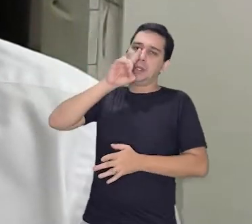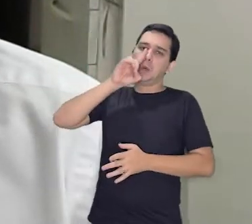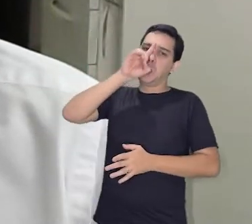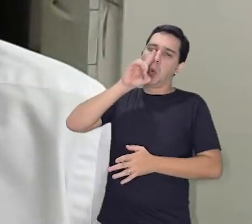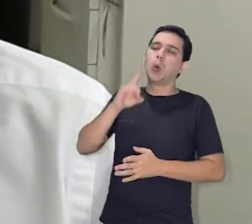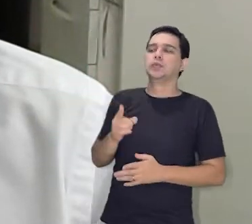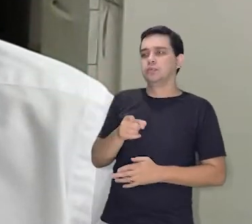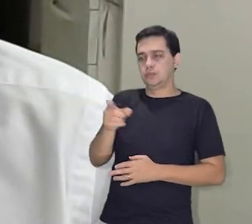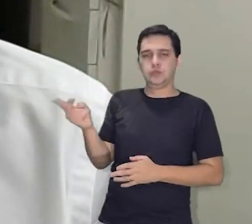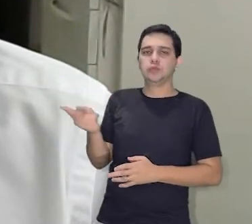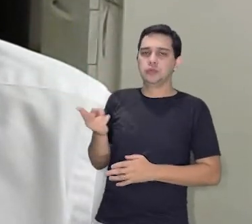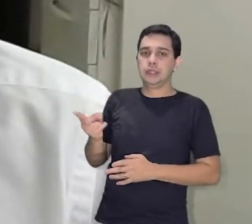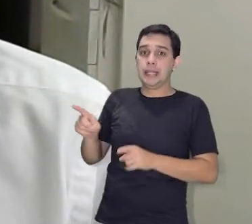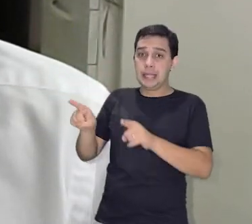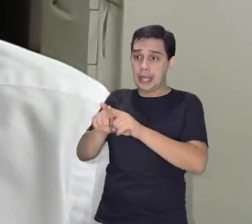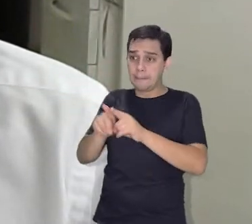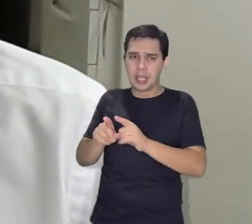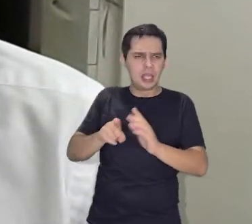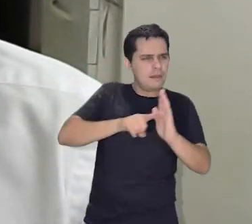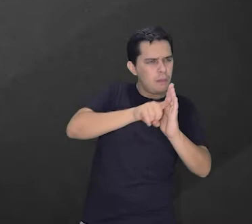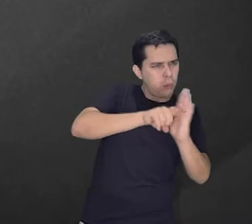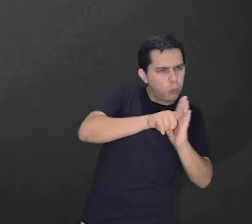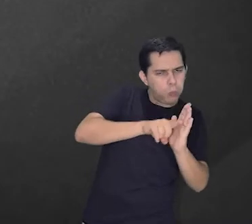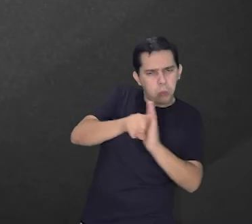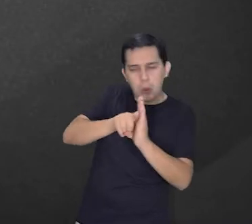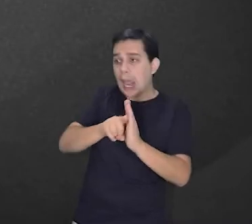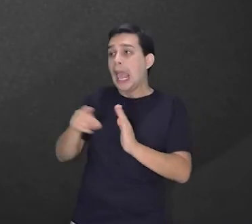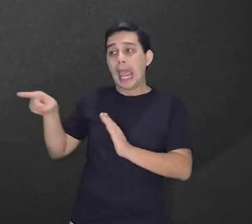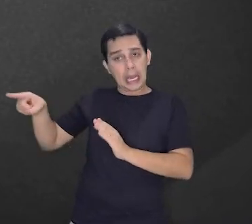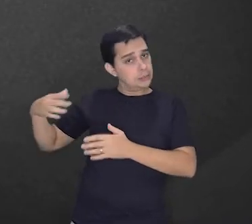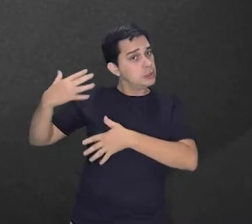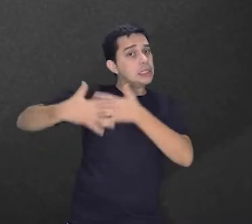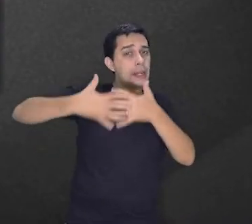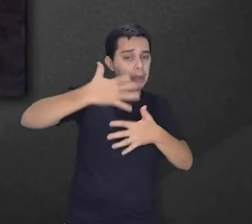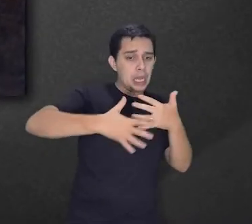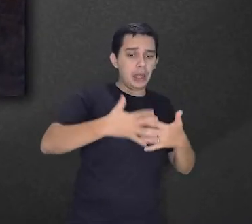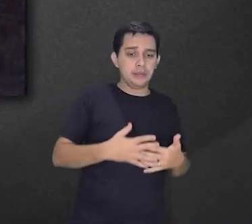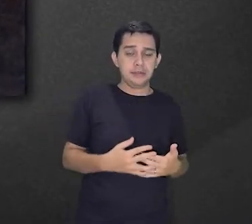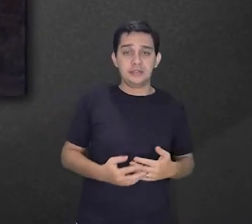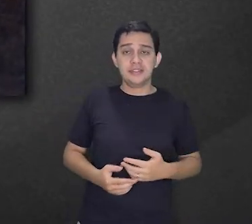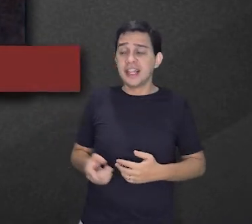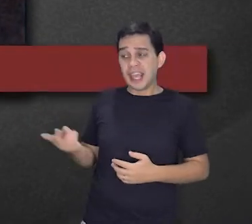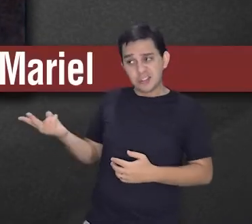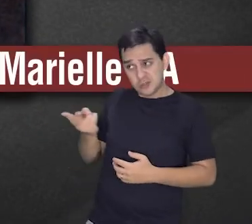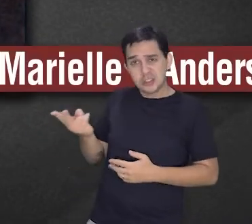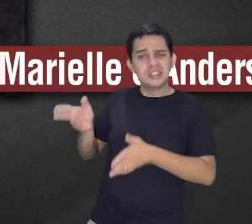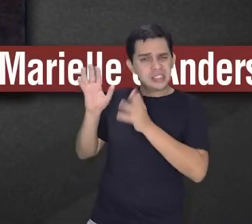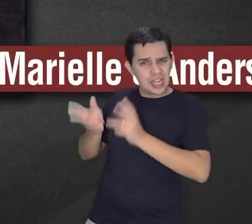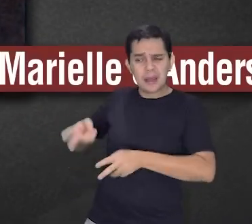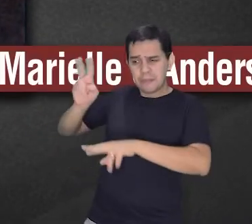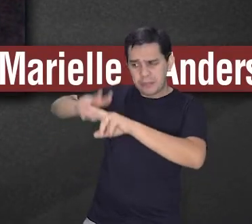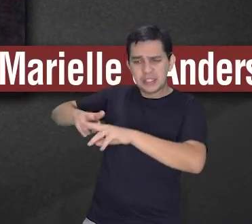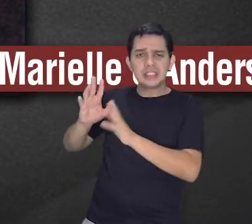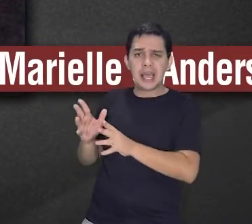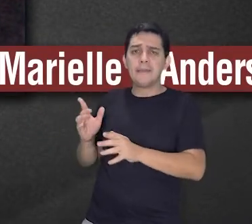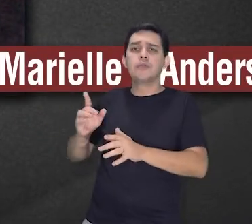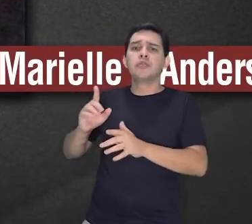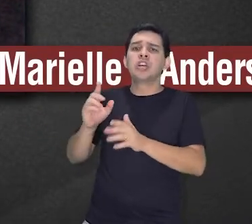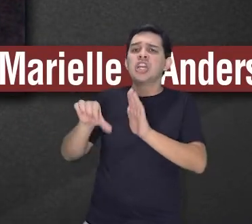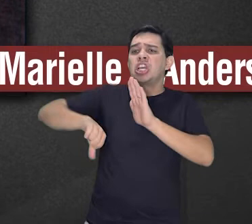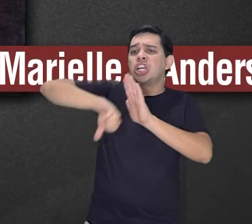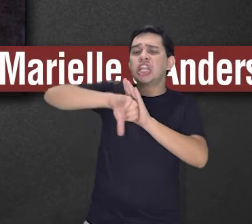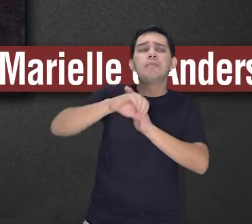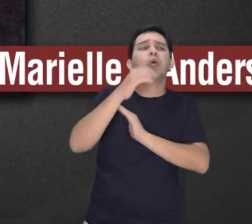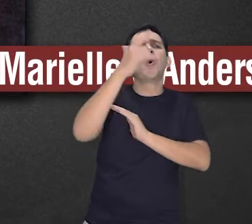e também risco à própria instrução processual. Eles já vinham presos por outros fatos, é uma sequência de